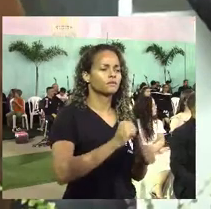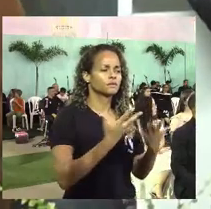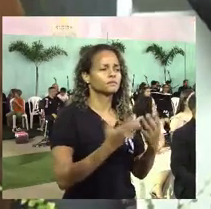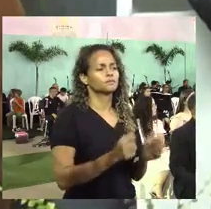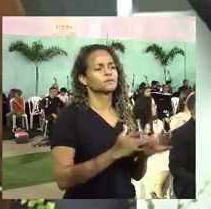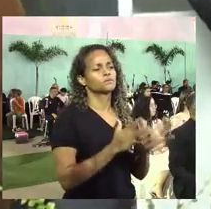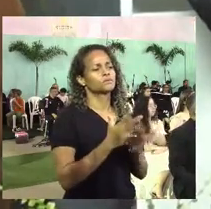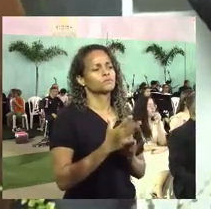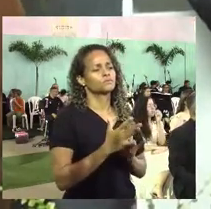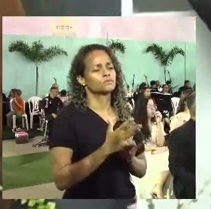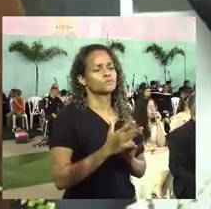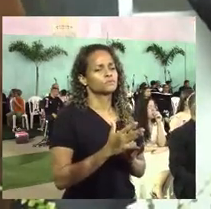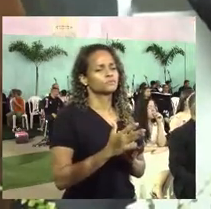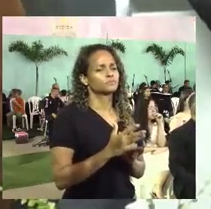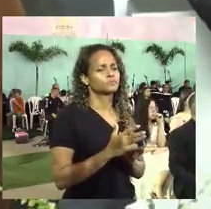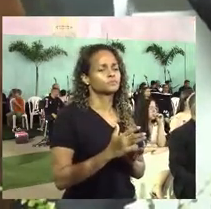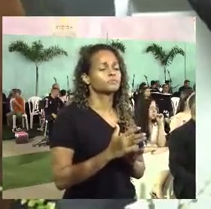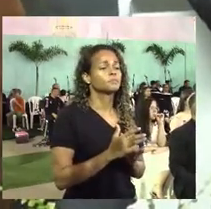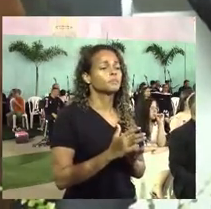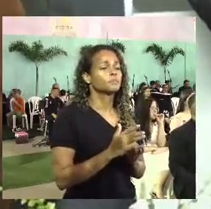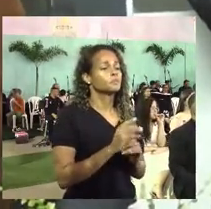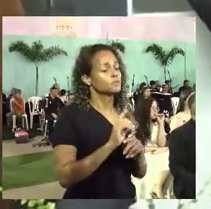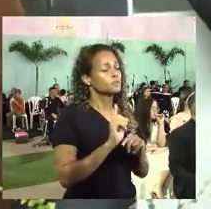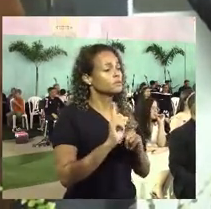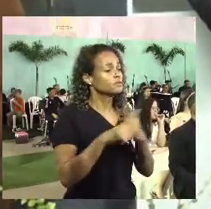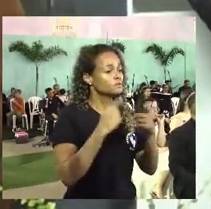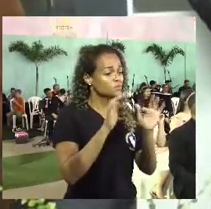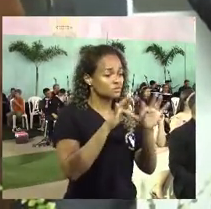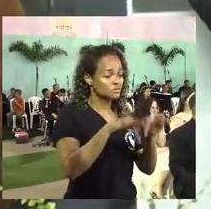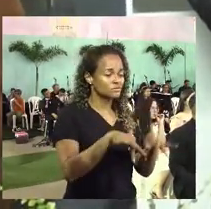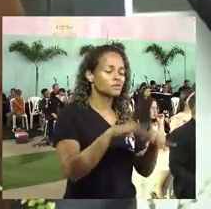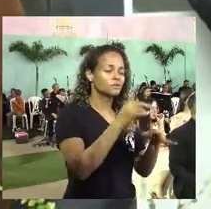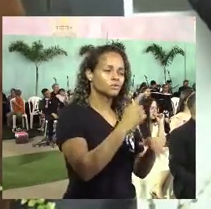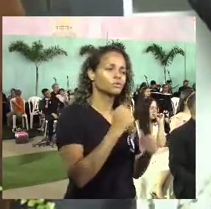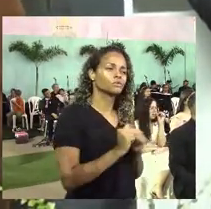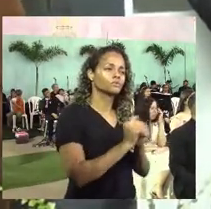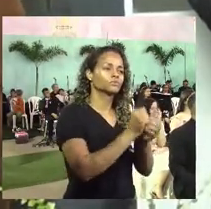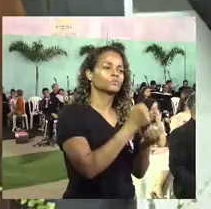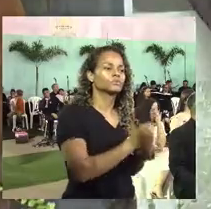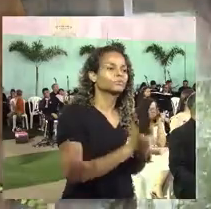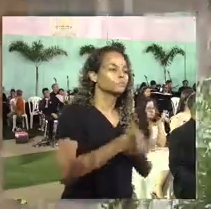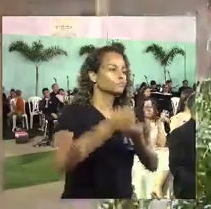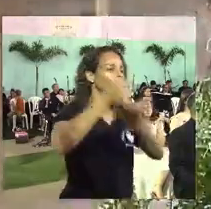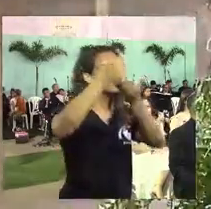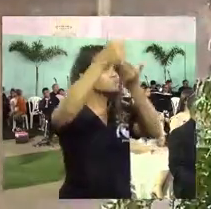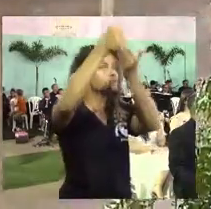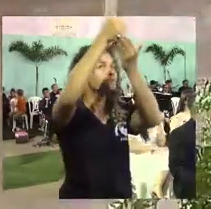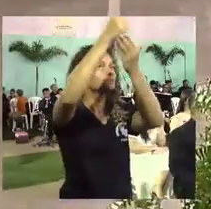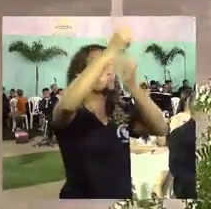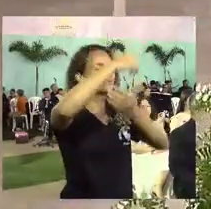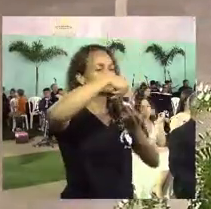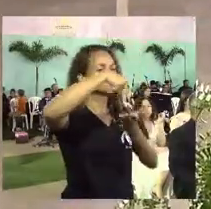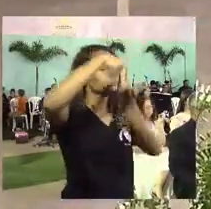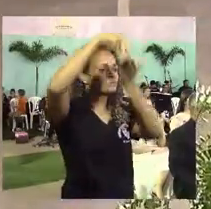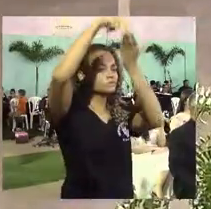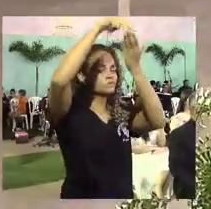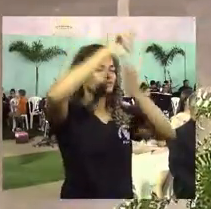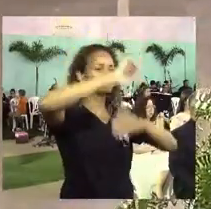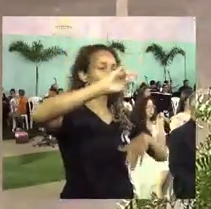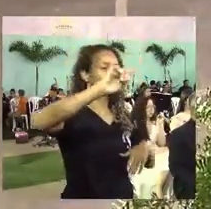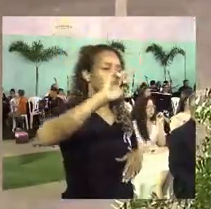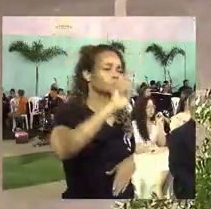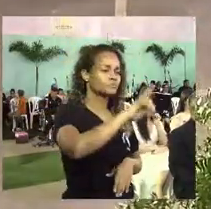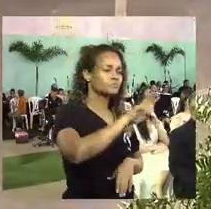trombeta nós subiremos ao céu de glória para todo sempre nós subiremos ao céu olha